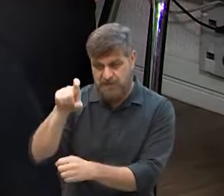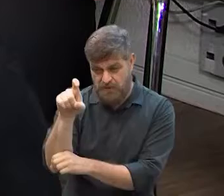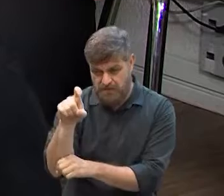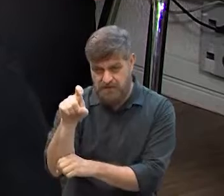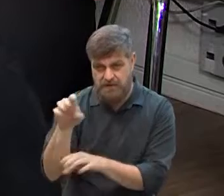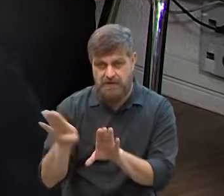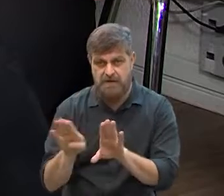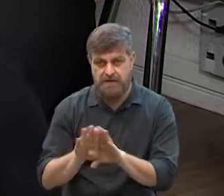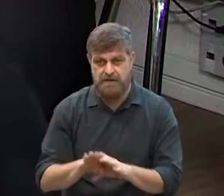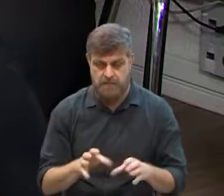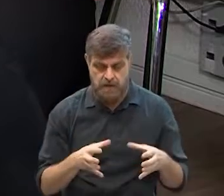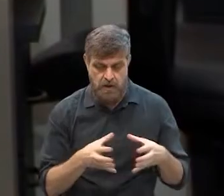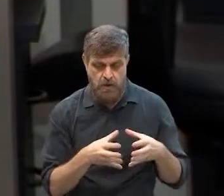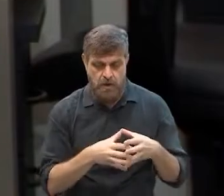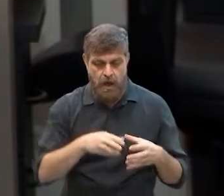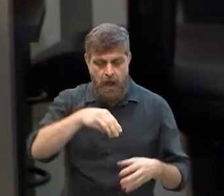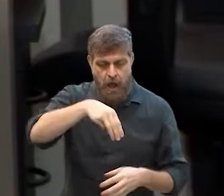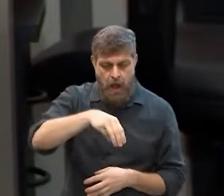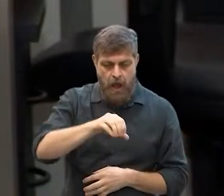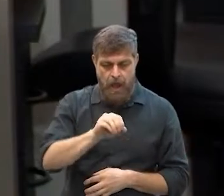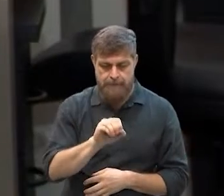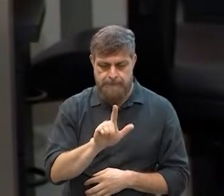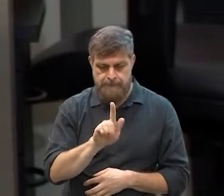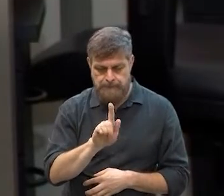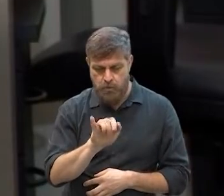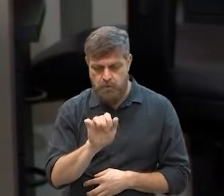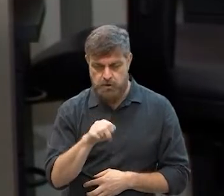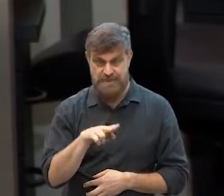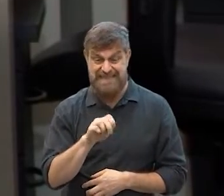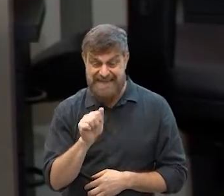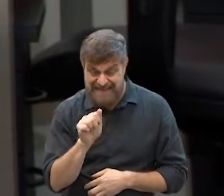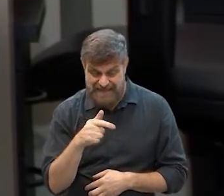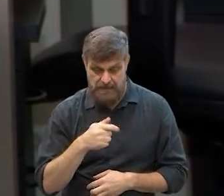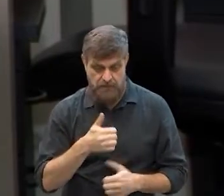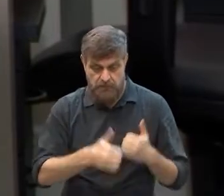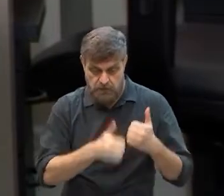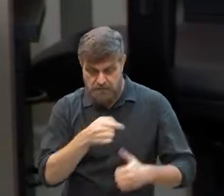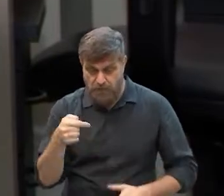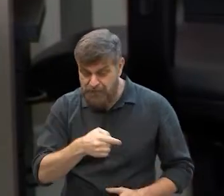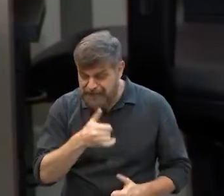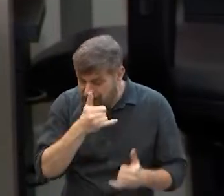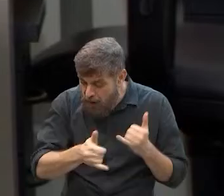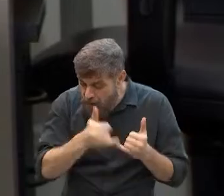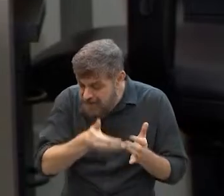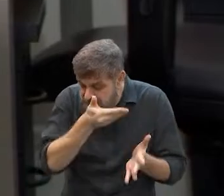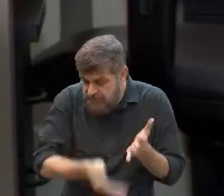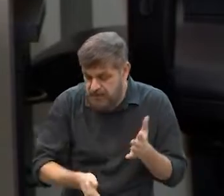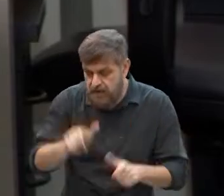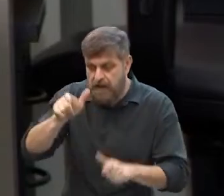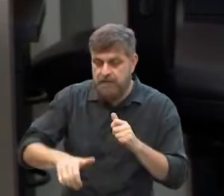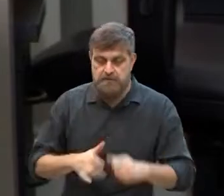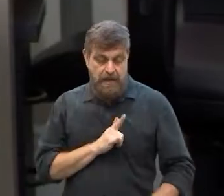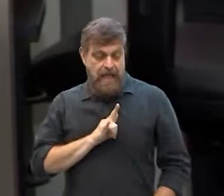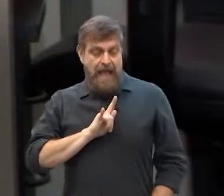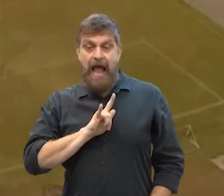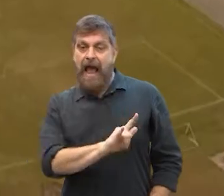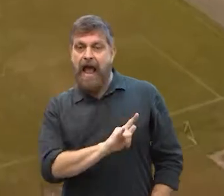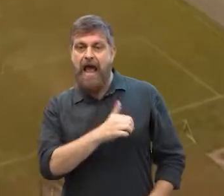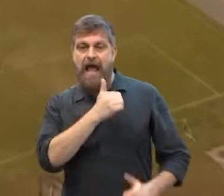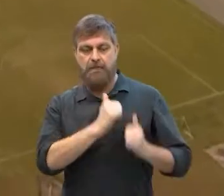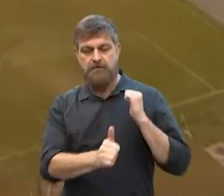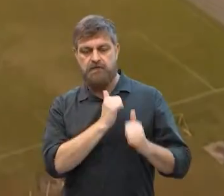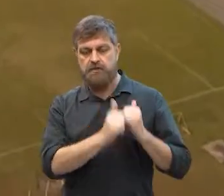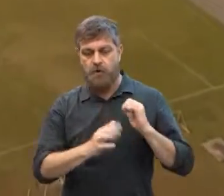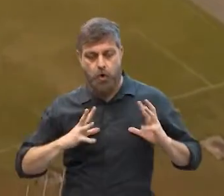e o Estádio da Mogiana. Outro equipamento que nós quase perdemos esse ano, né? Para os amantes do futebol, né?